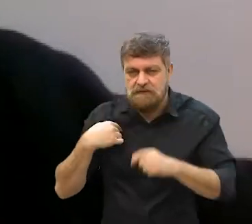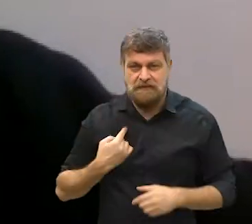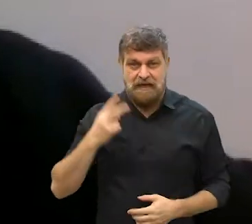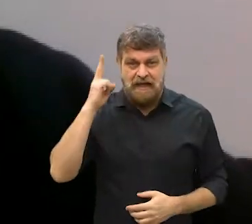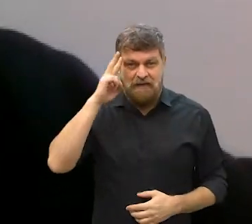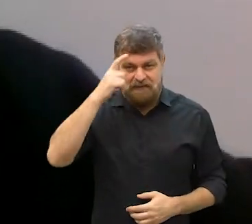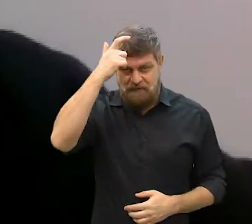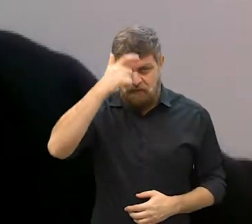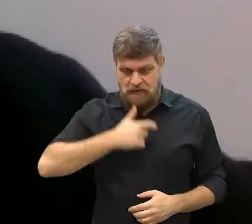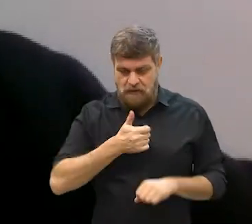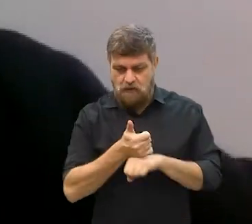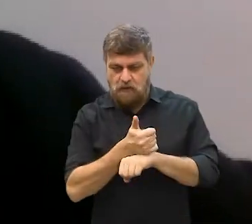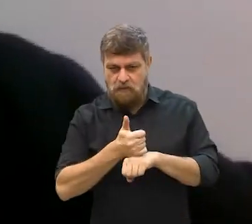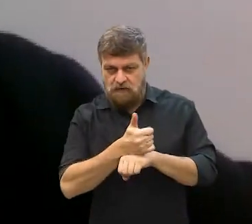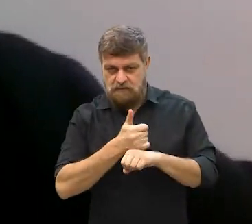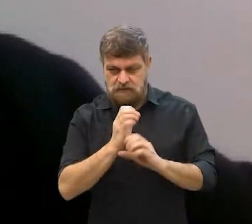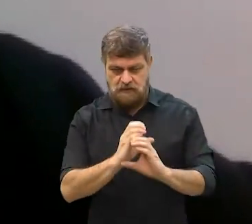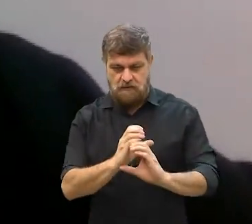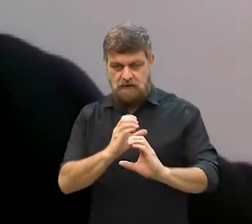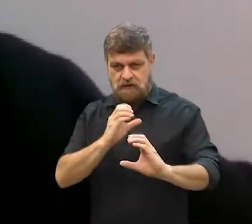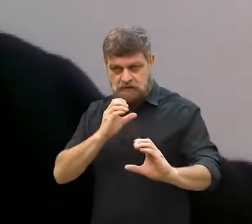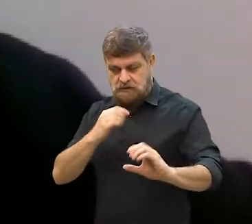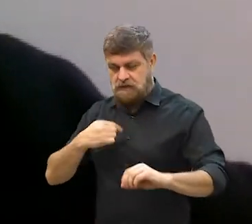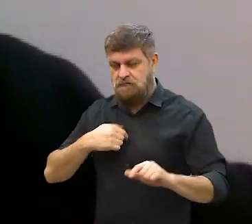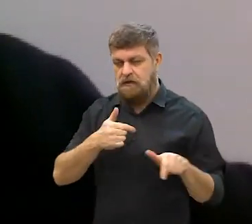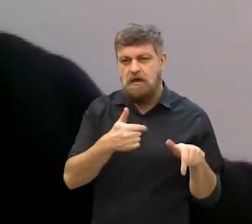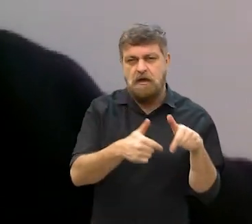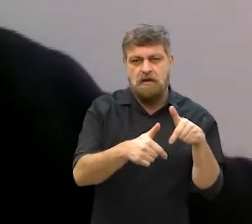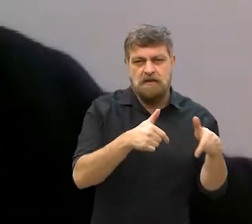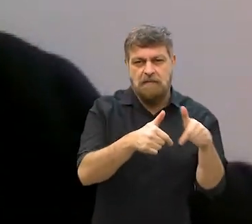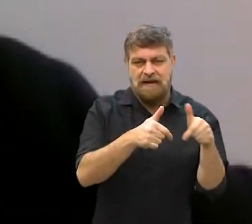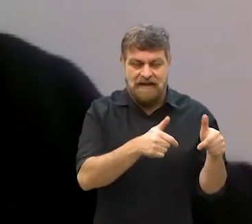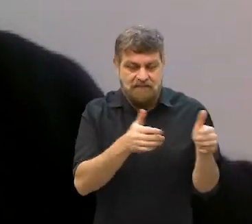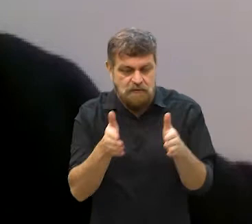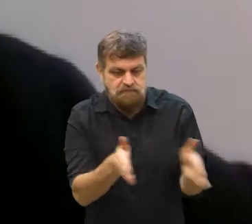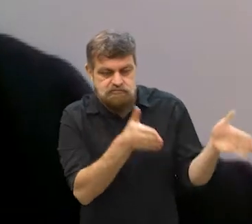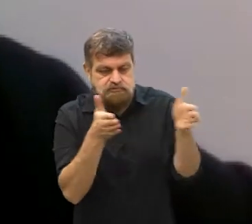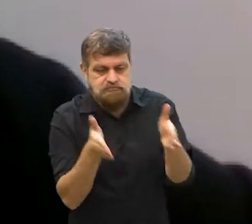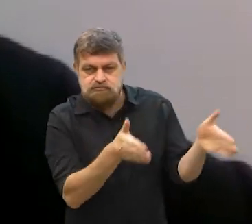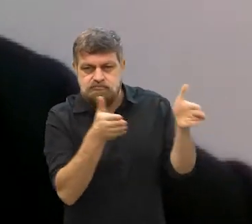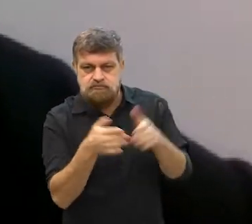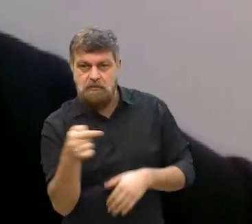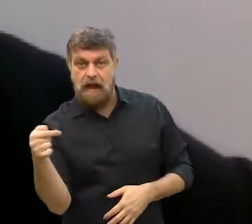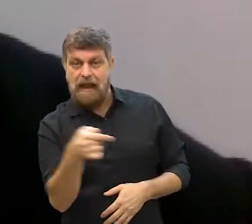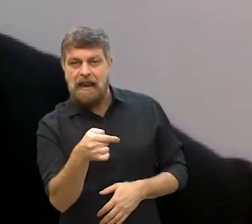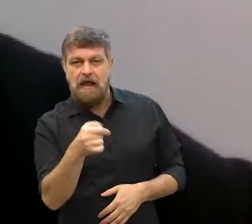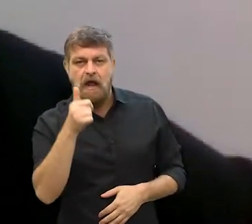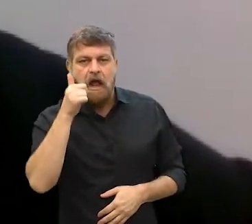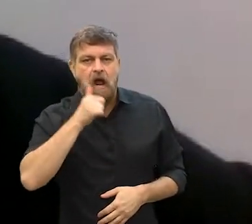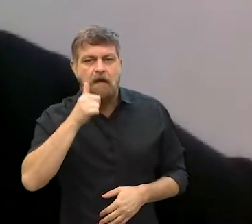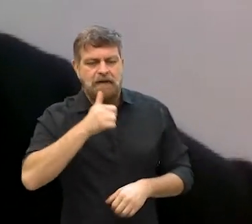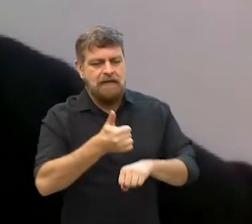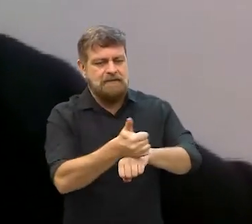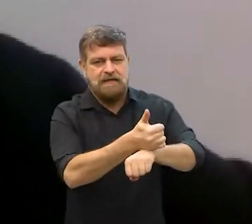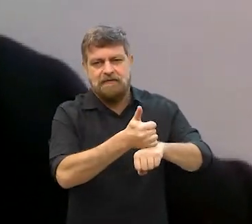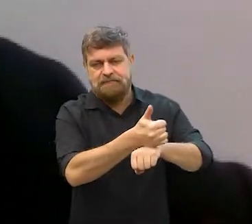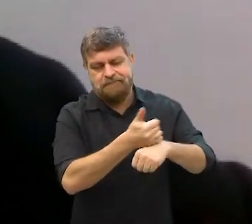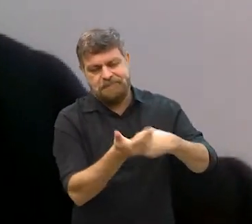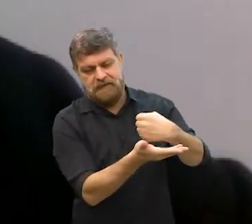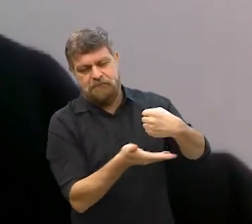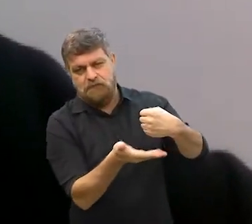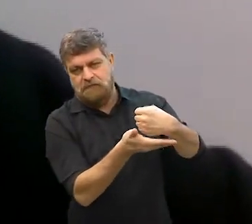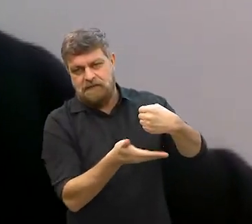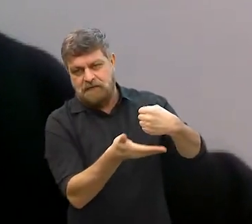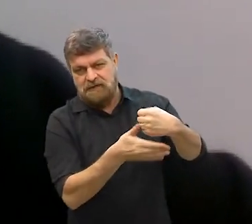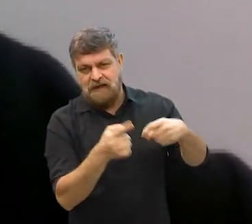minha atividade profissional como engenheiro, e a gente trabalhava com linhas de produção, e as mulheres eram profissionais fundamentais na linha de